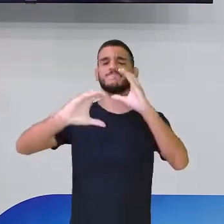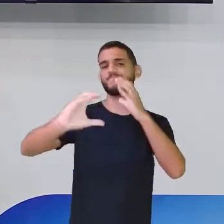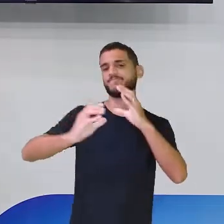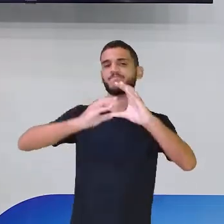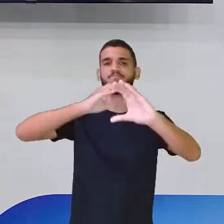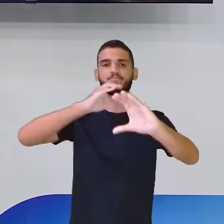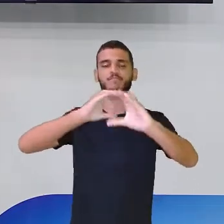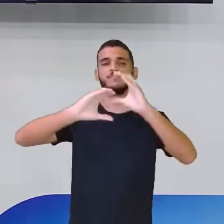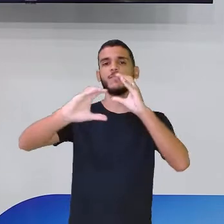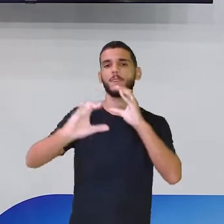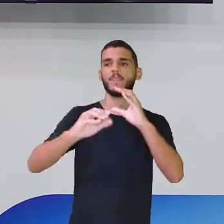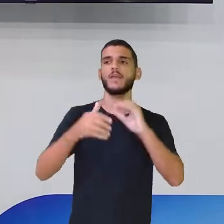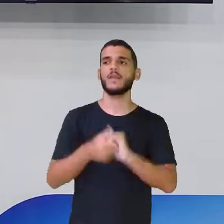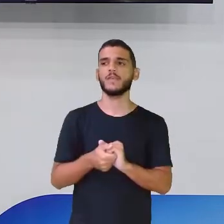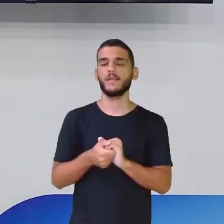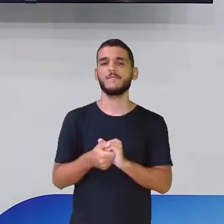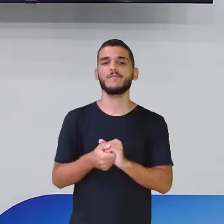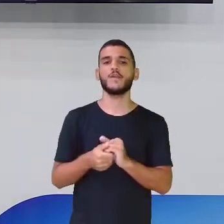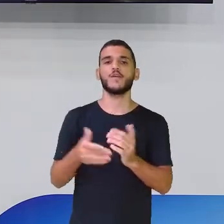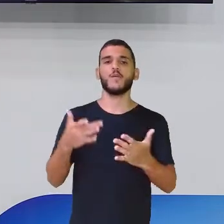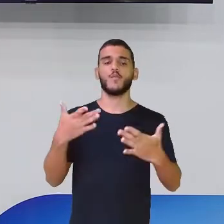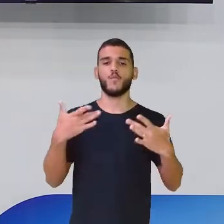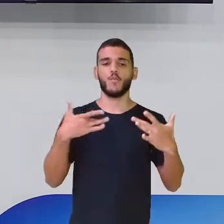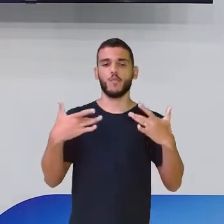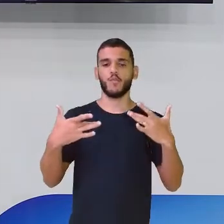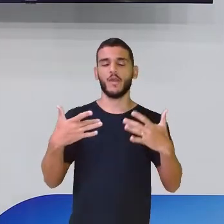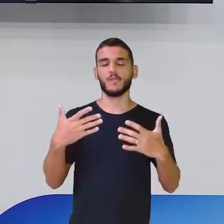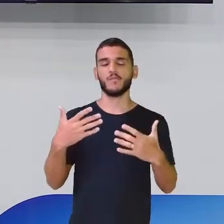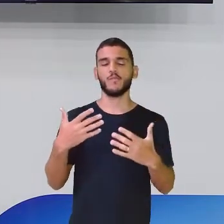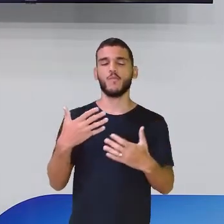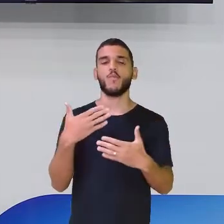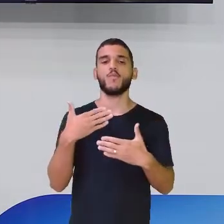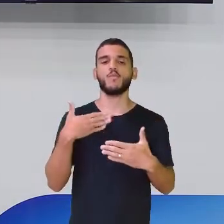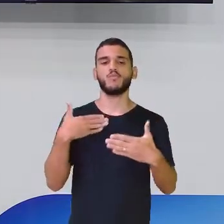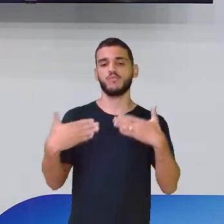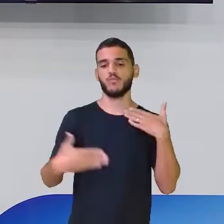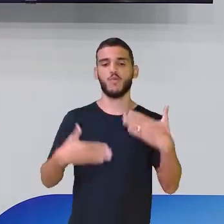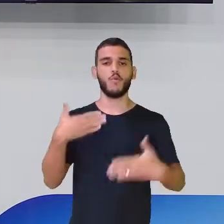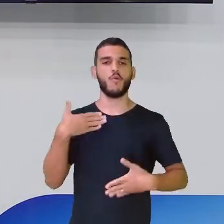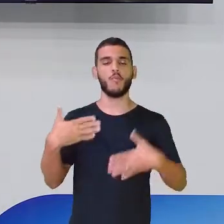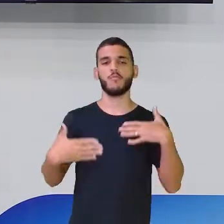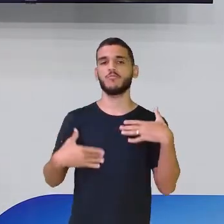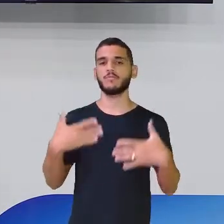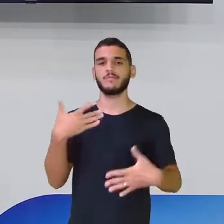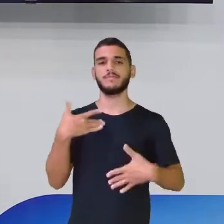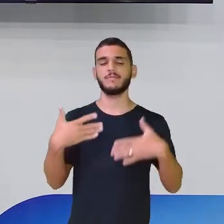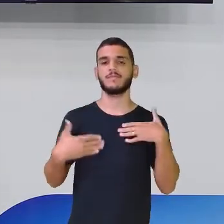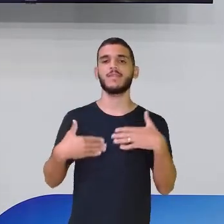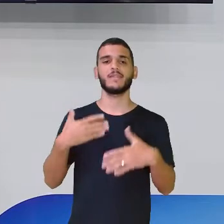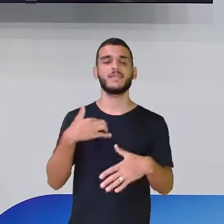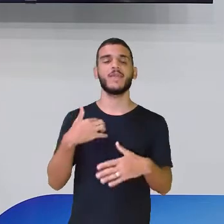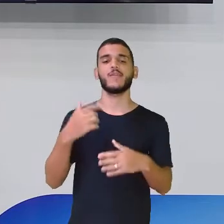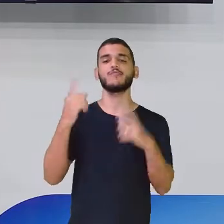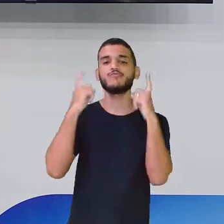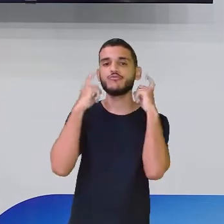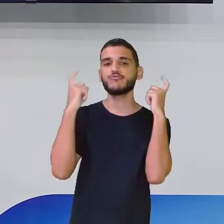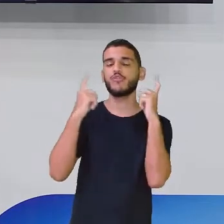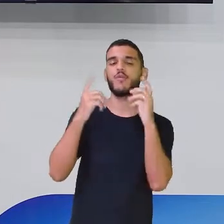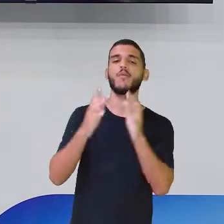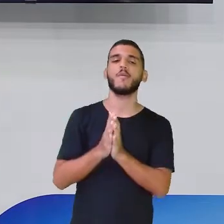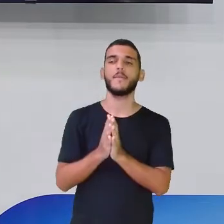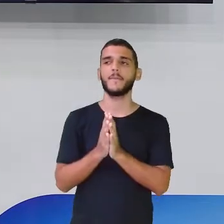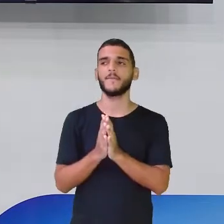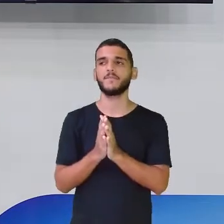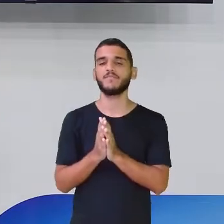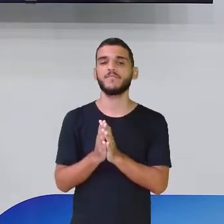quando a gente bate no nosso próprio corpo e produz um som. Os sons que são produzidos pelo nosso próprio corpo